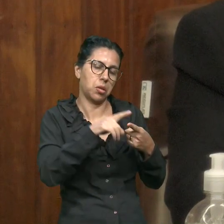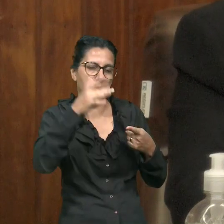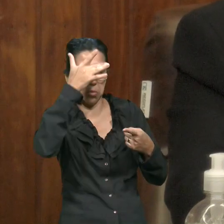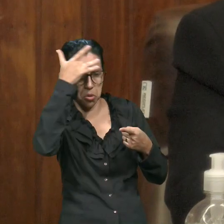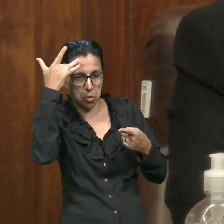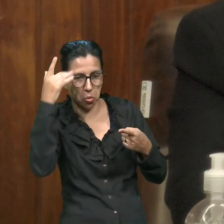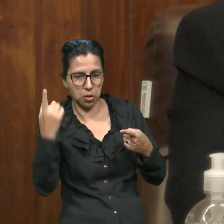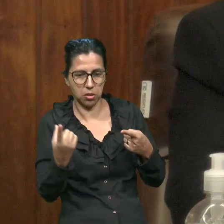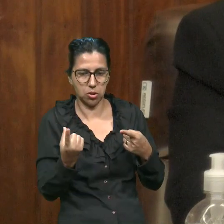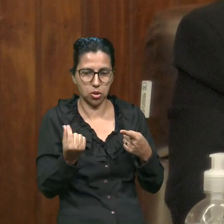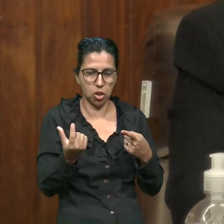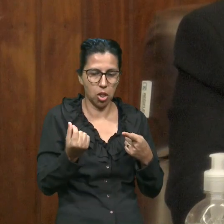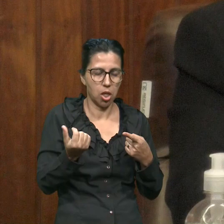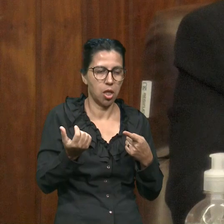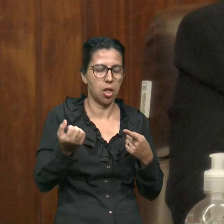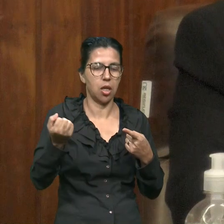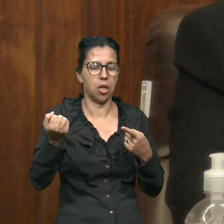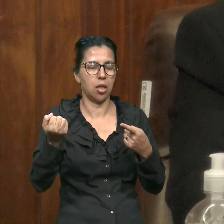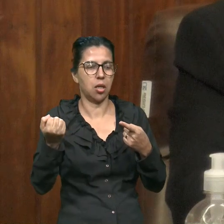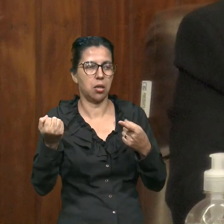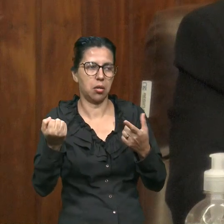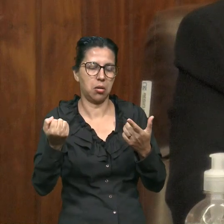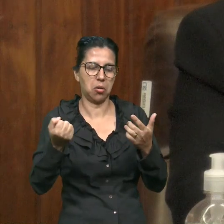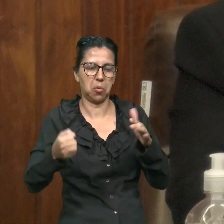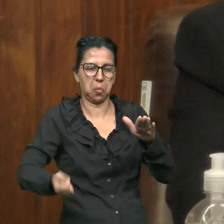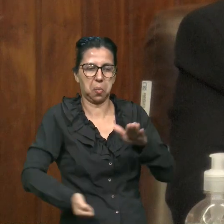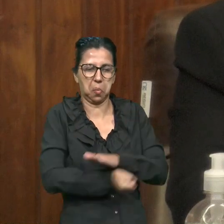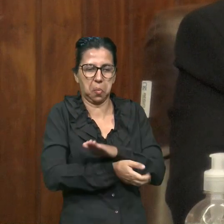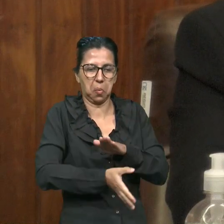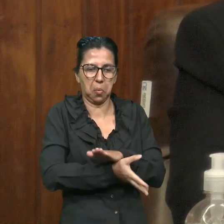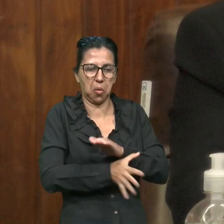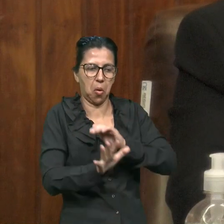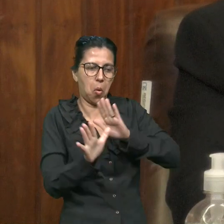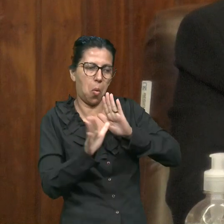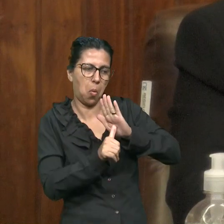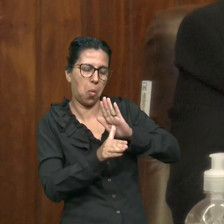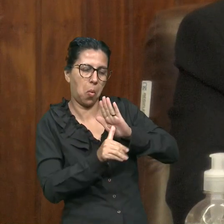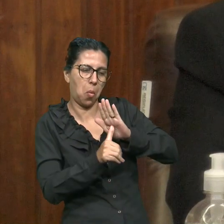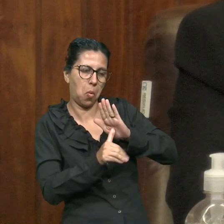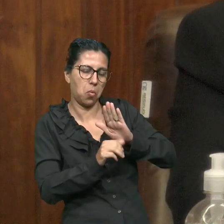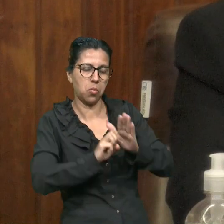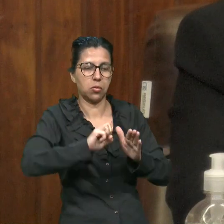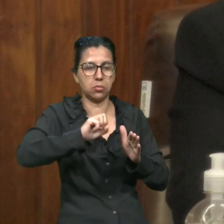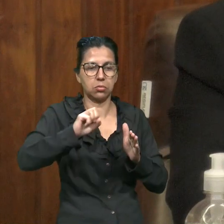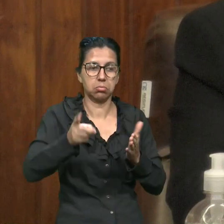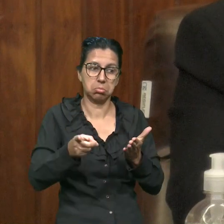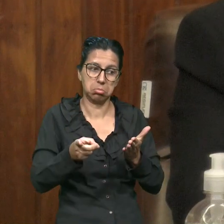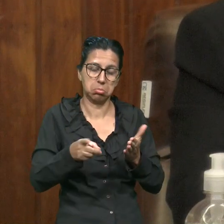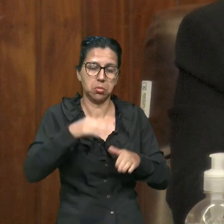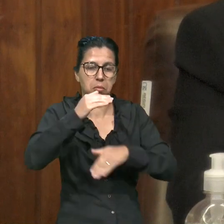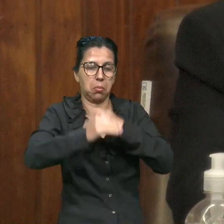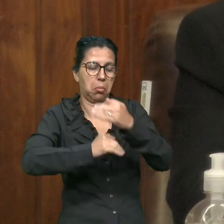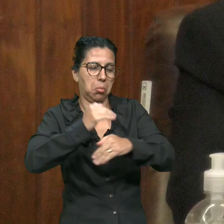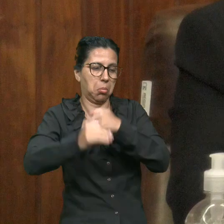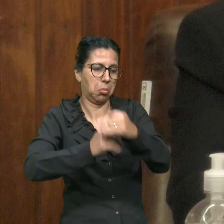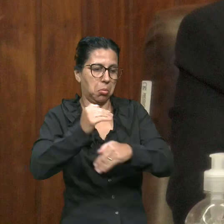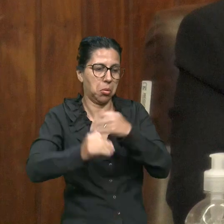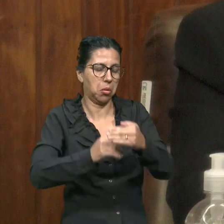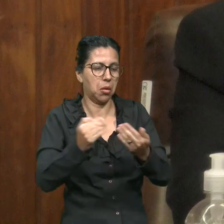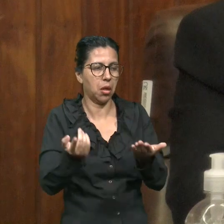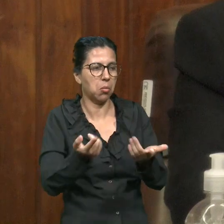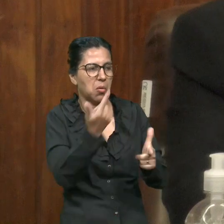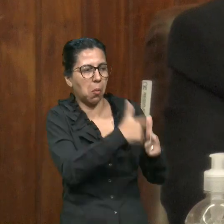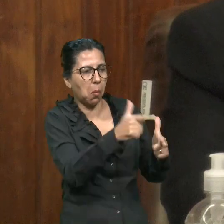os valores antecipadamente de forma fraudulenta, uma vez que não haviam ainda iniciado as obras e, consequentemente, não haviam